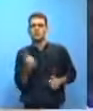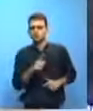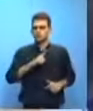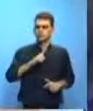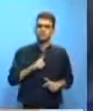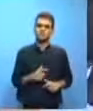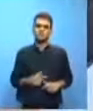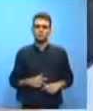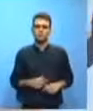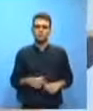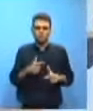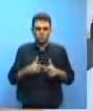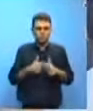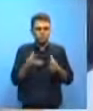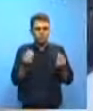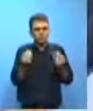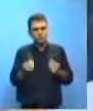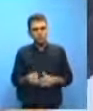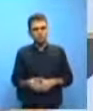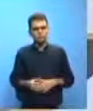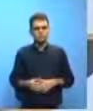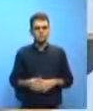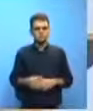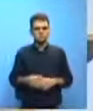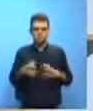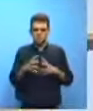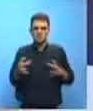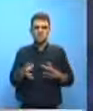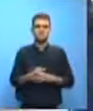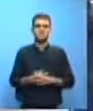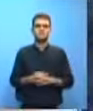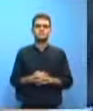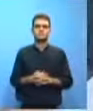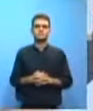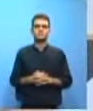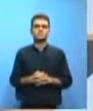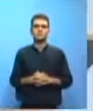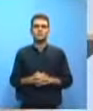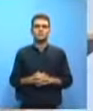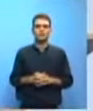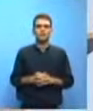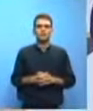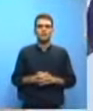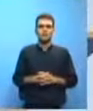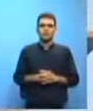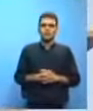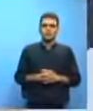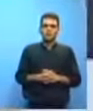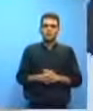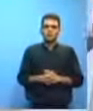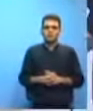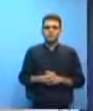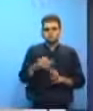para resolver. Eu tive essa tarde em umas santas conferências com os santos monges das santas mãos. E ele falou que um